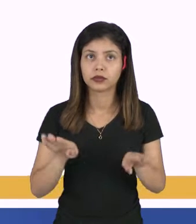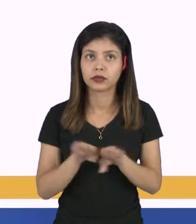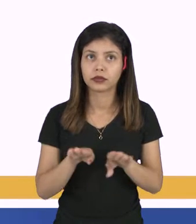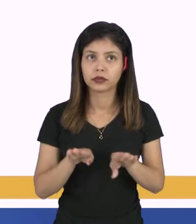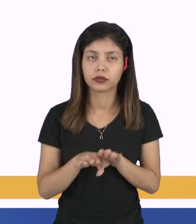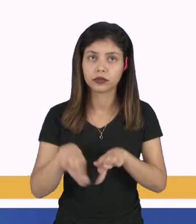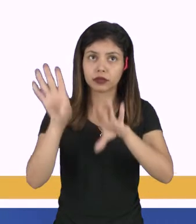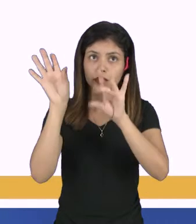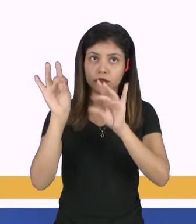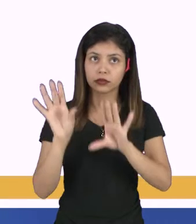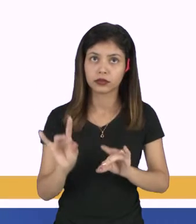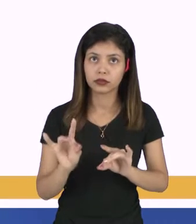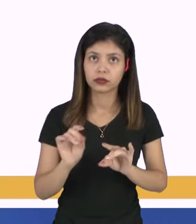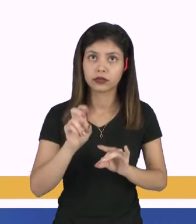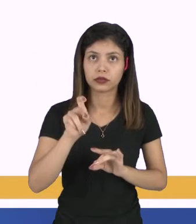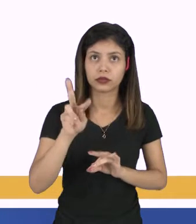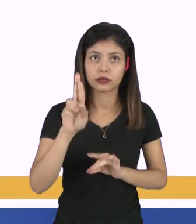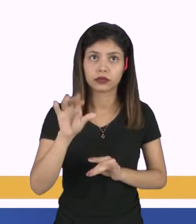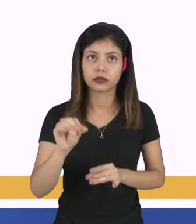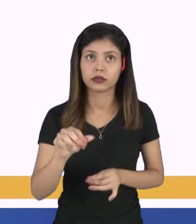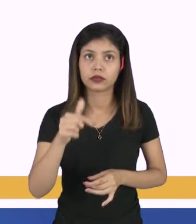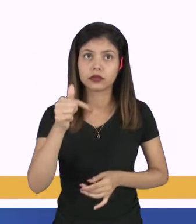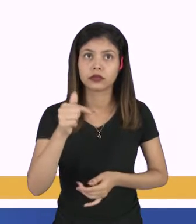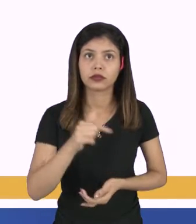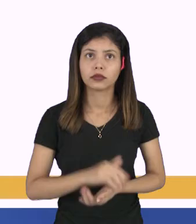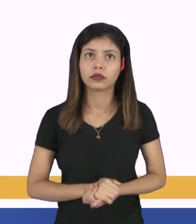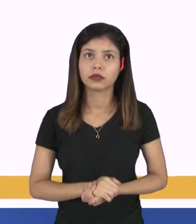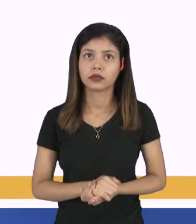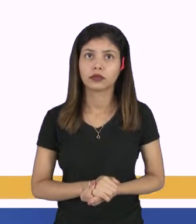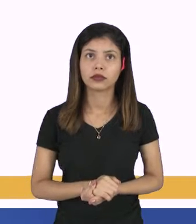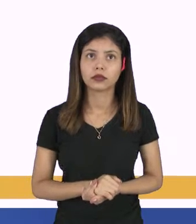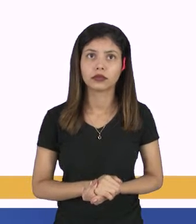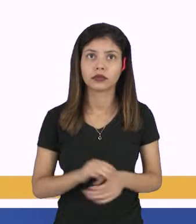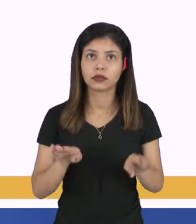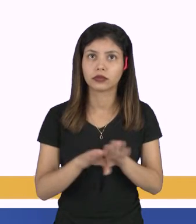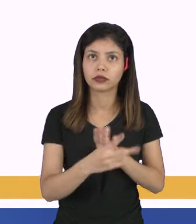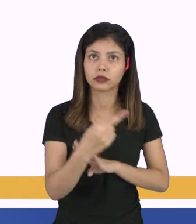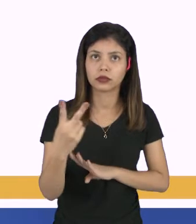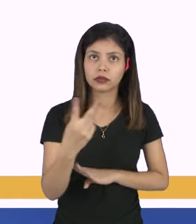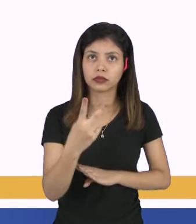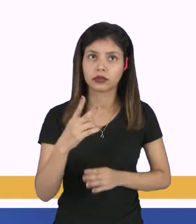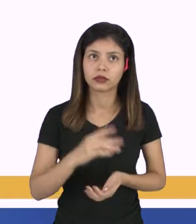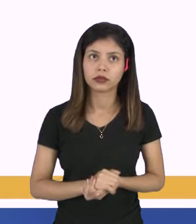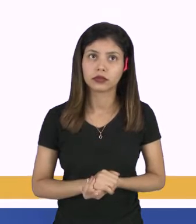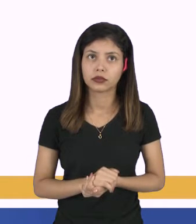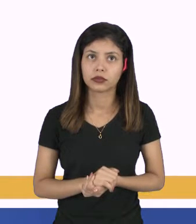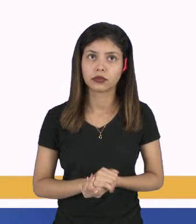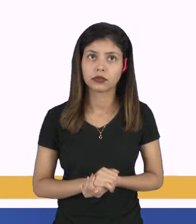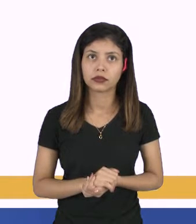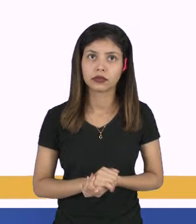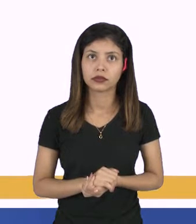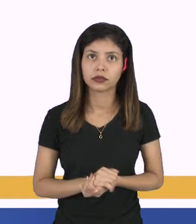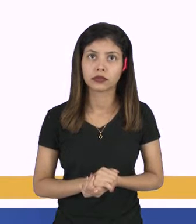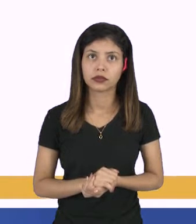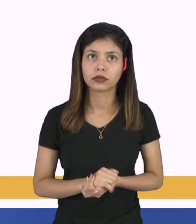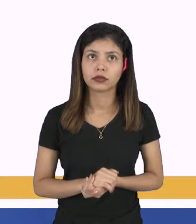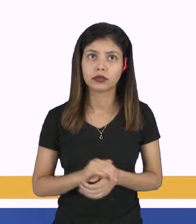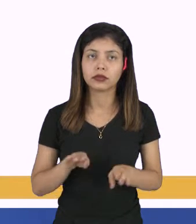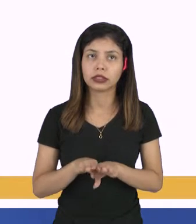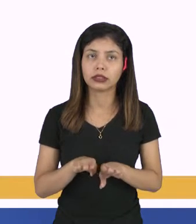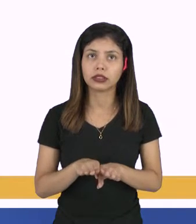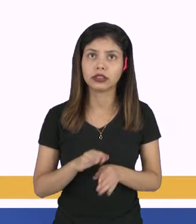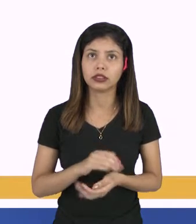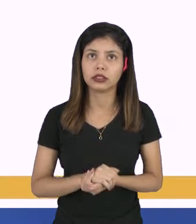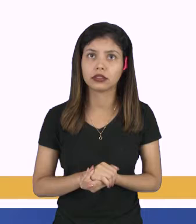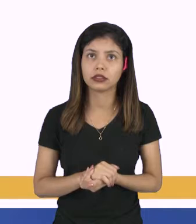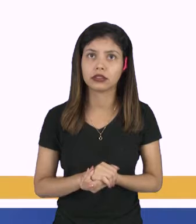Então, de cada vértice parte 7 segmentos, sendo que 2 deles são lados do polígono, então não serve na